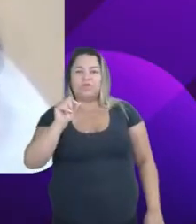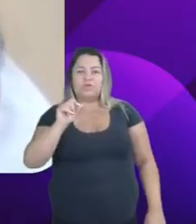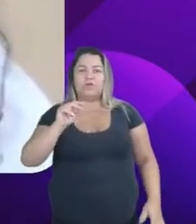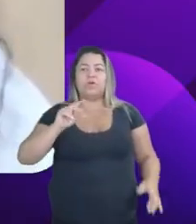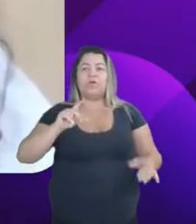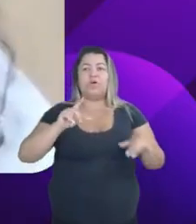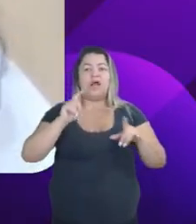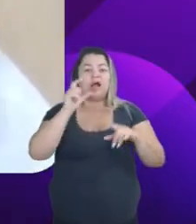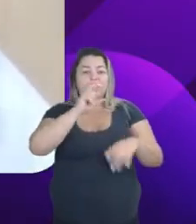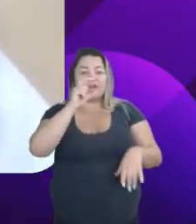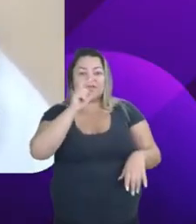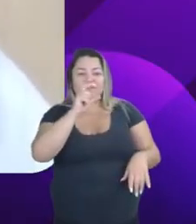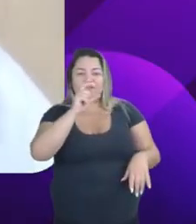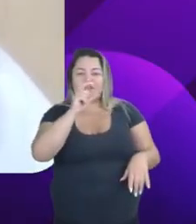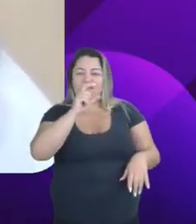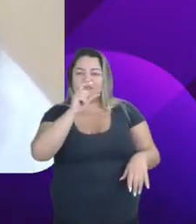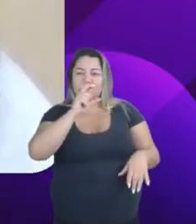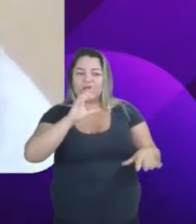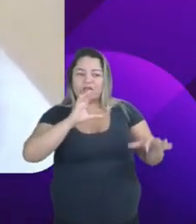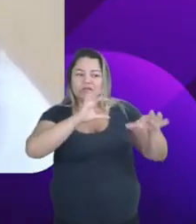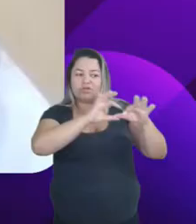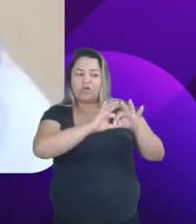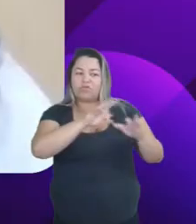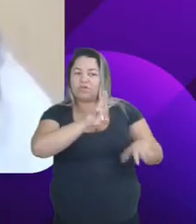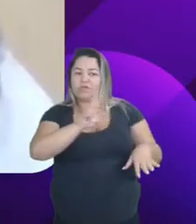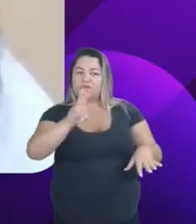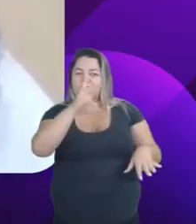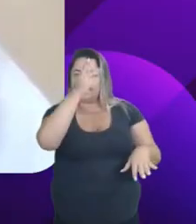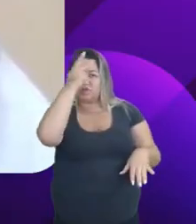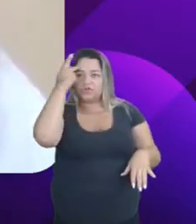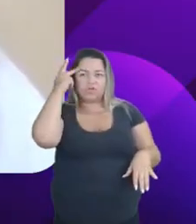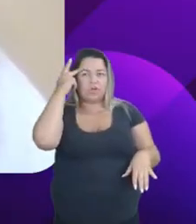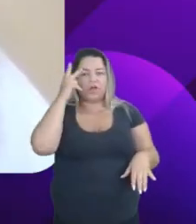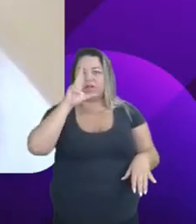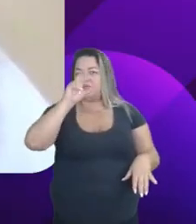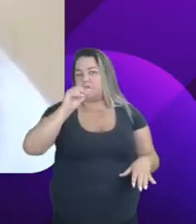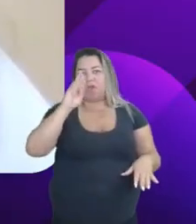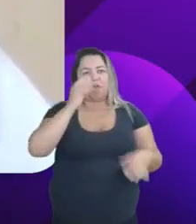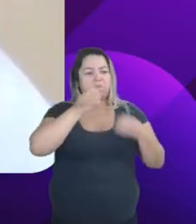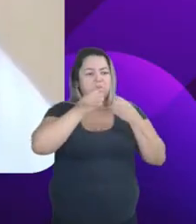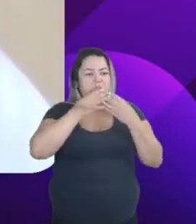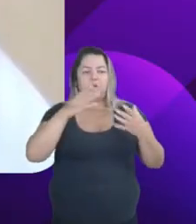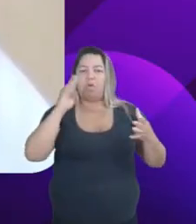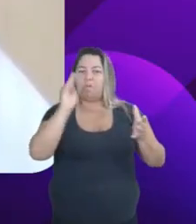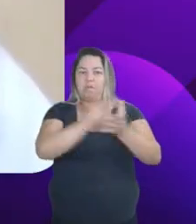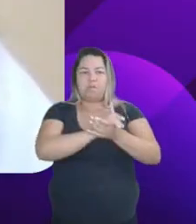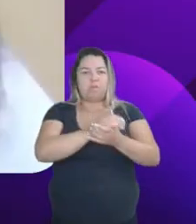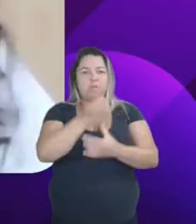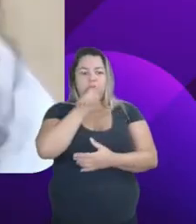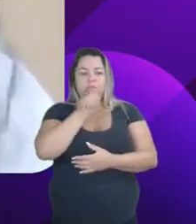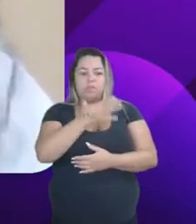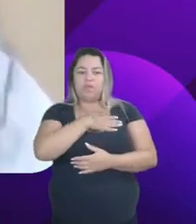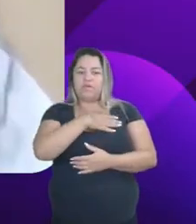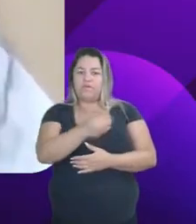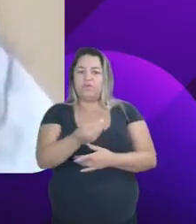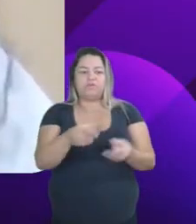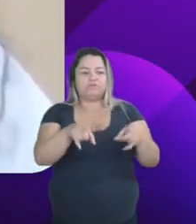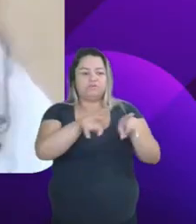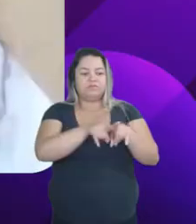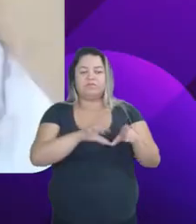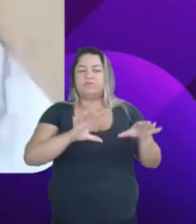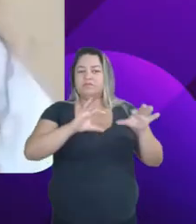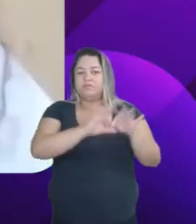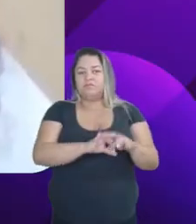que a gente tem que colocar ao lado do nome desta pessoa não é de bom marido, bom filho, parceiro